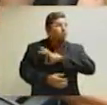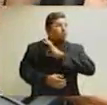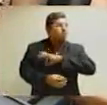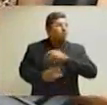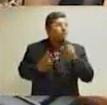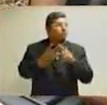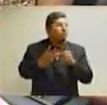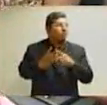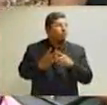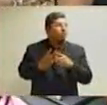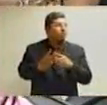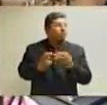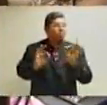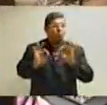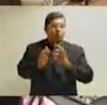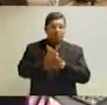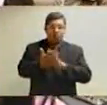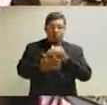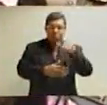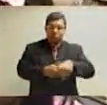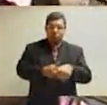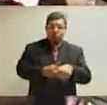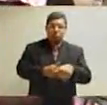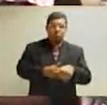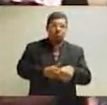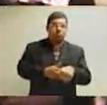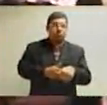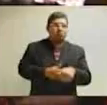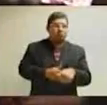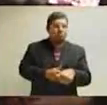salário, e ninguém aqui,